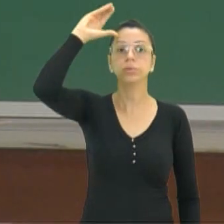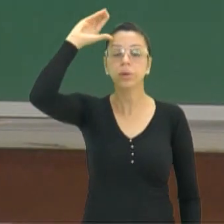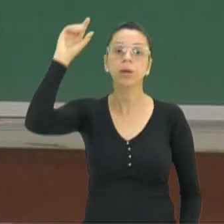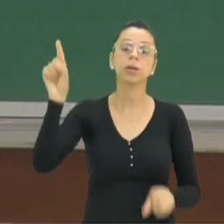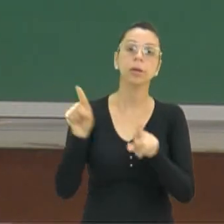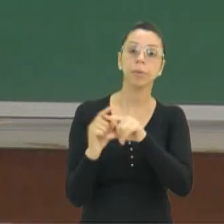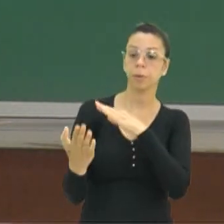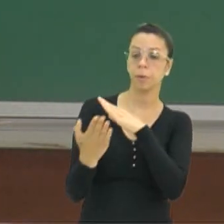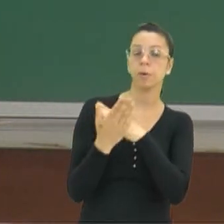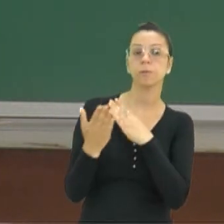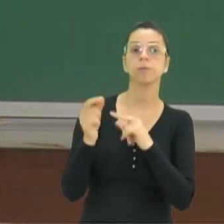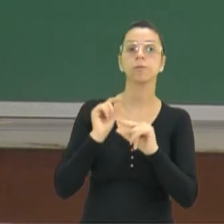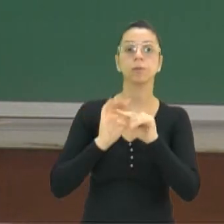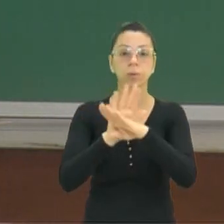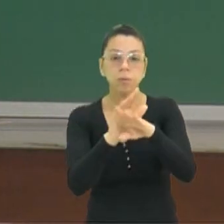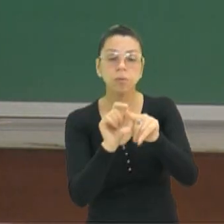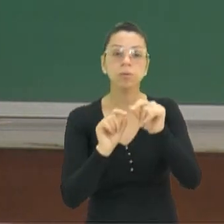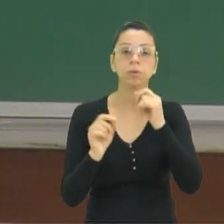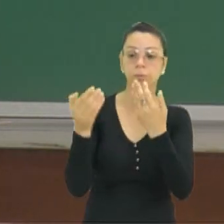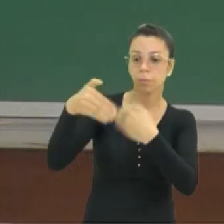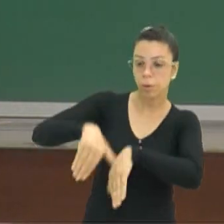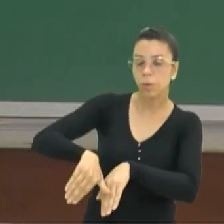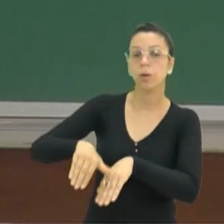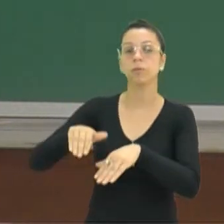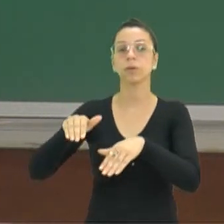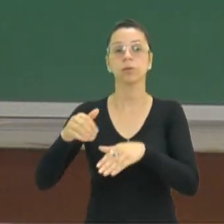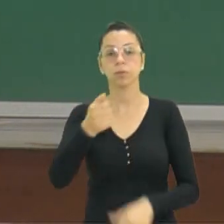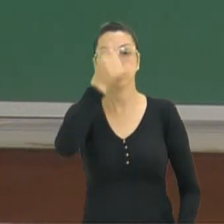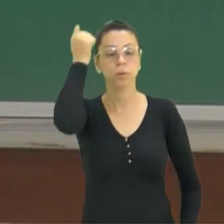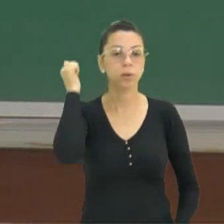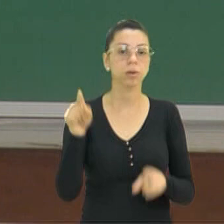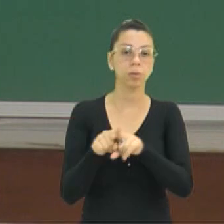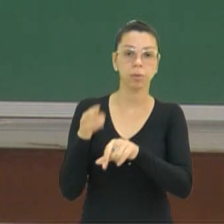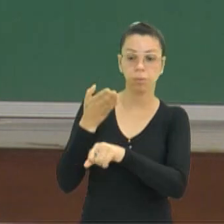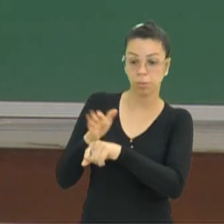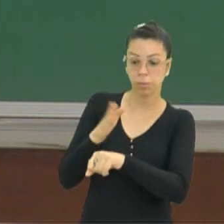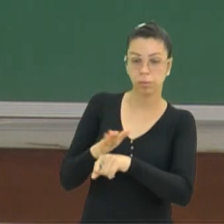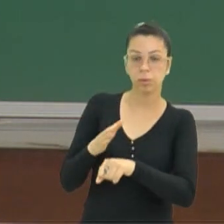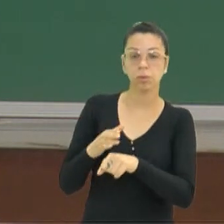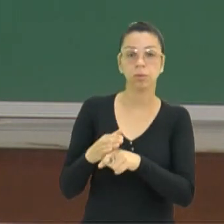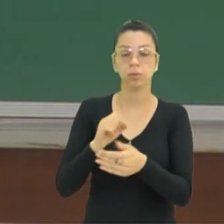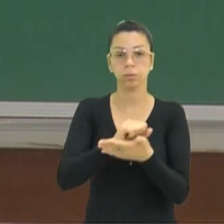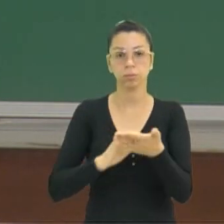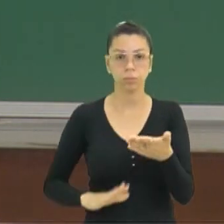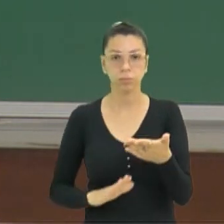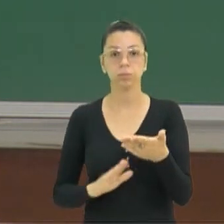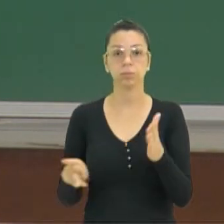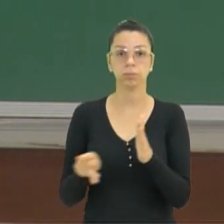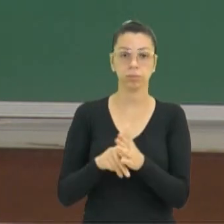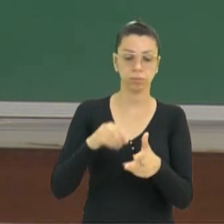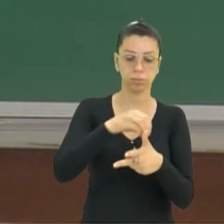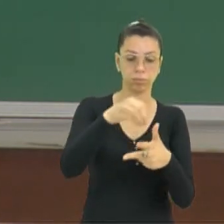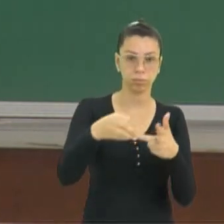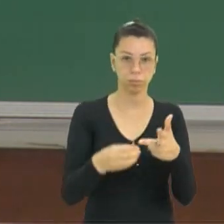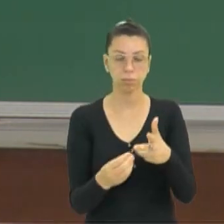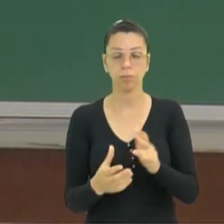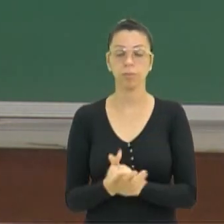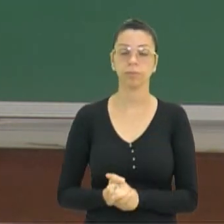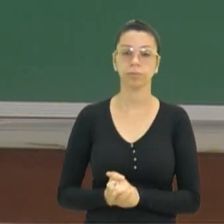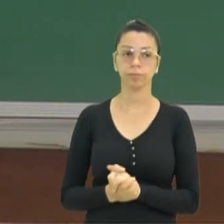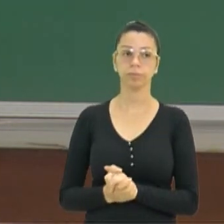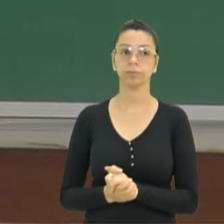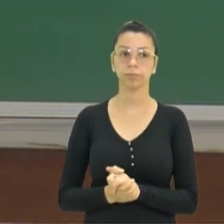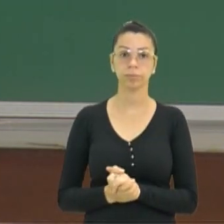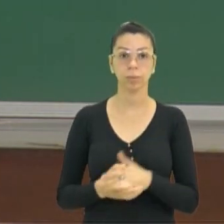fazer as provas de vestibular e a gente praticou questões de Enem. Hoje, é verdade, daí a gente começou, agora eu lembrei,